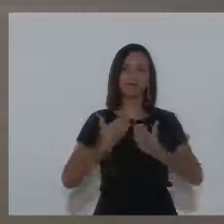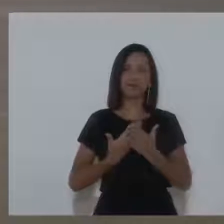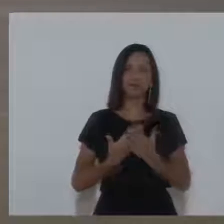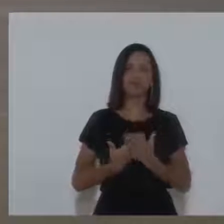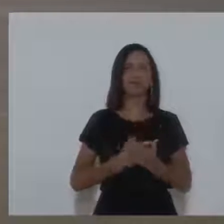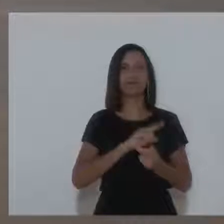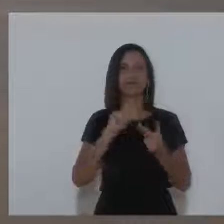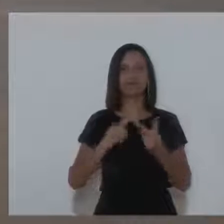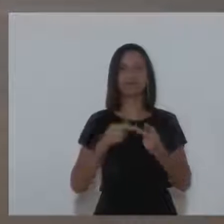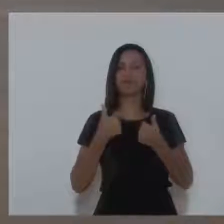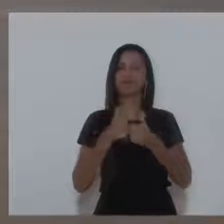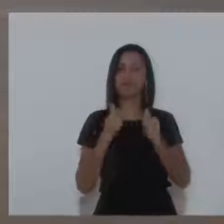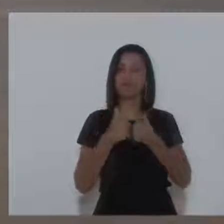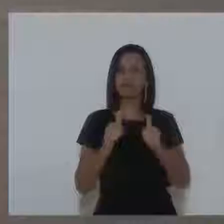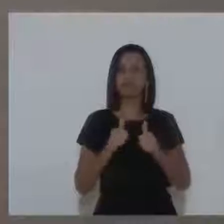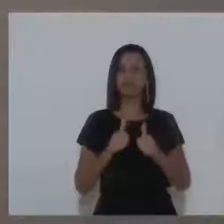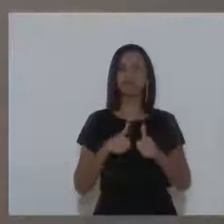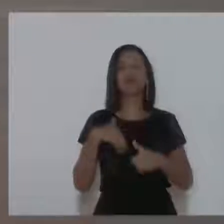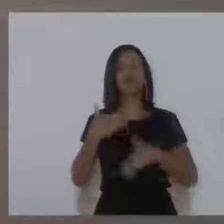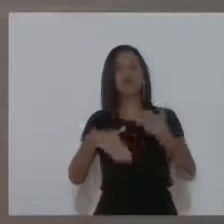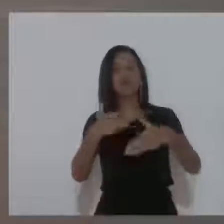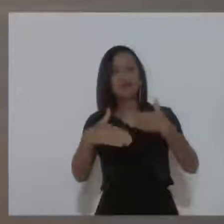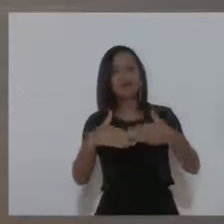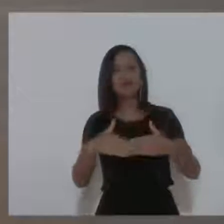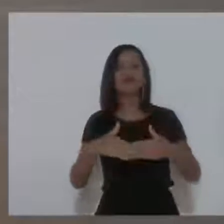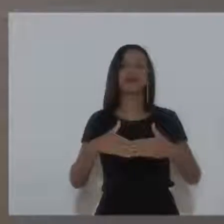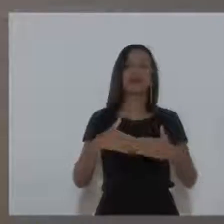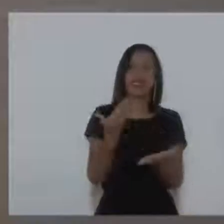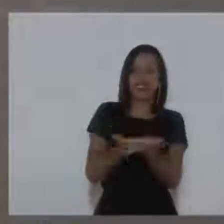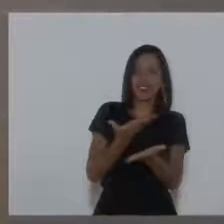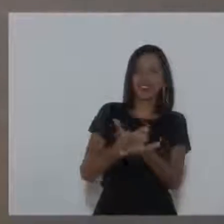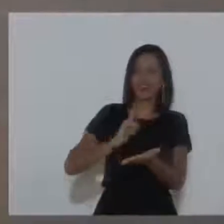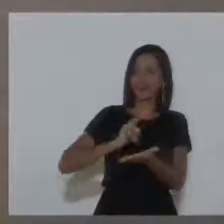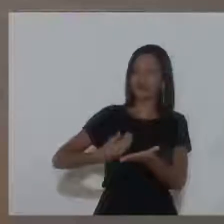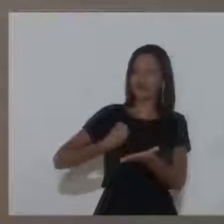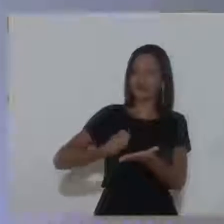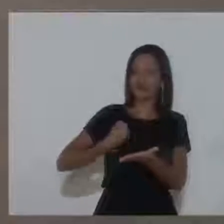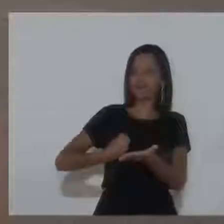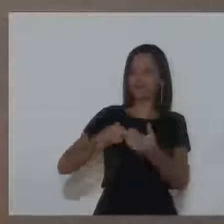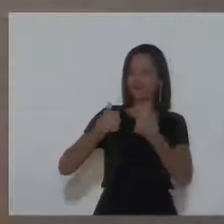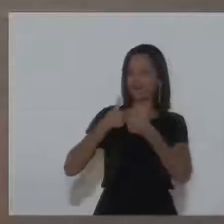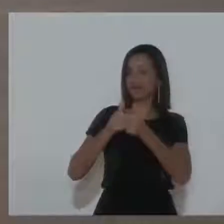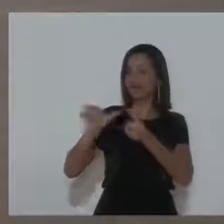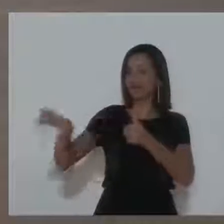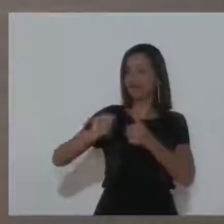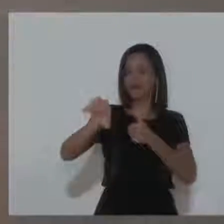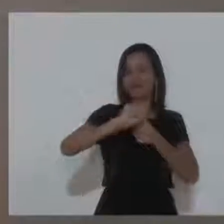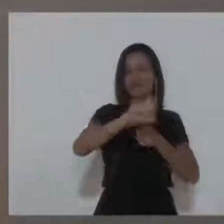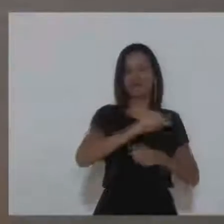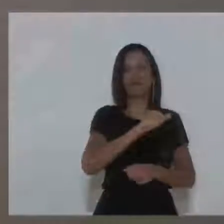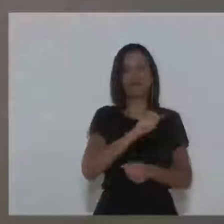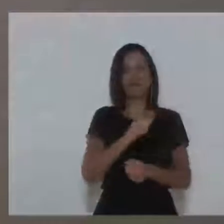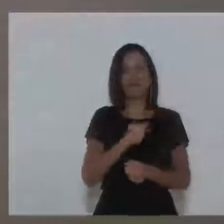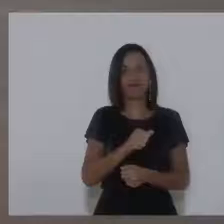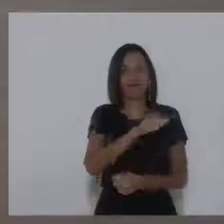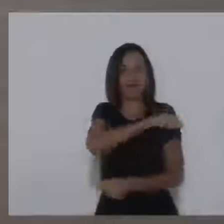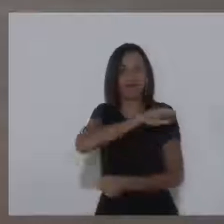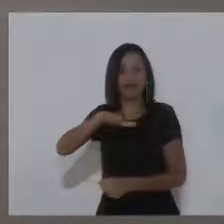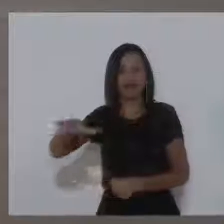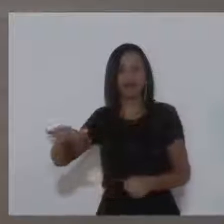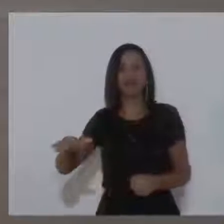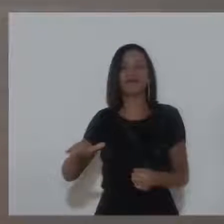Ônibus, quando voltará às aulas, será que os ônibus estarão, né, nos locais como de costume, e outras